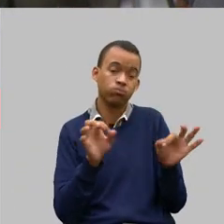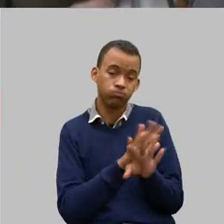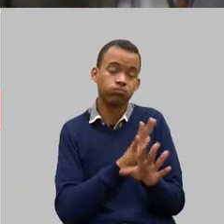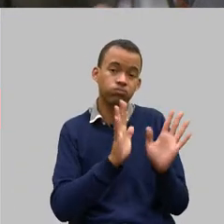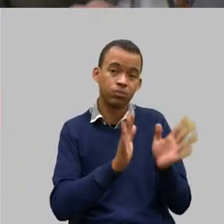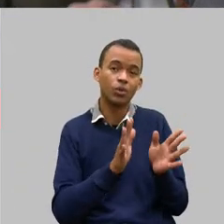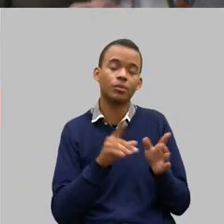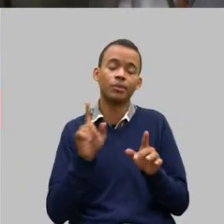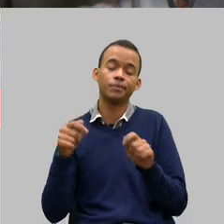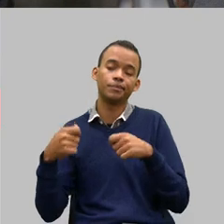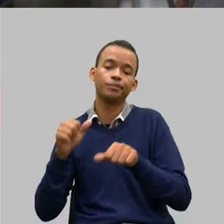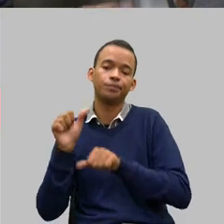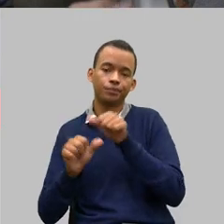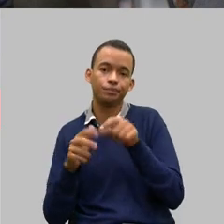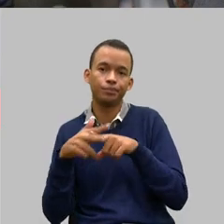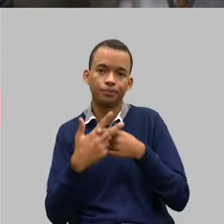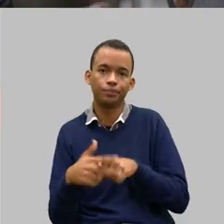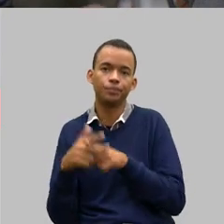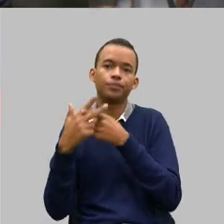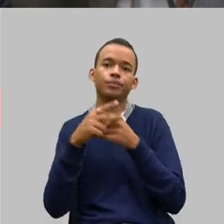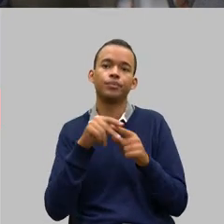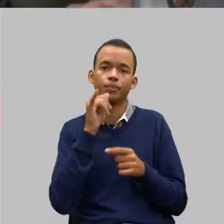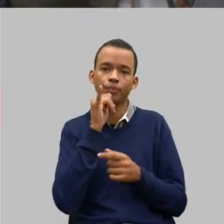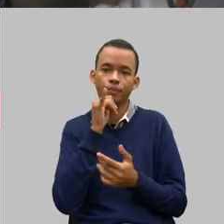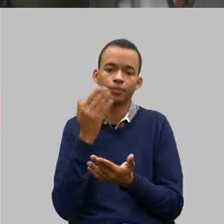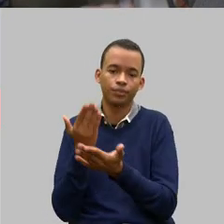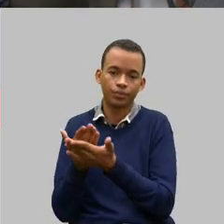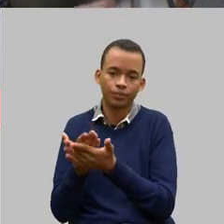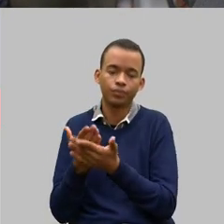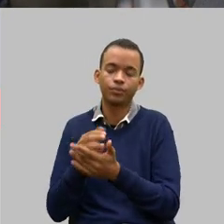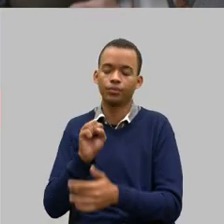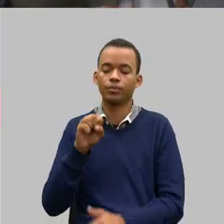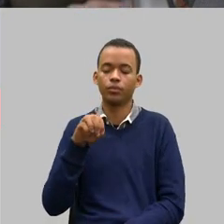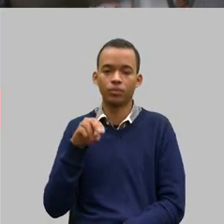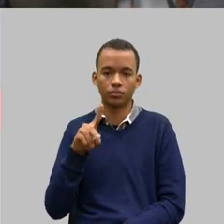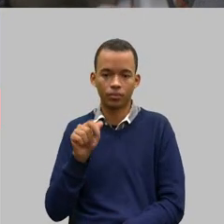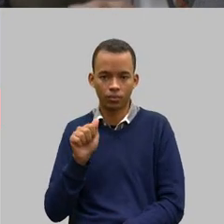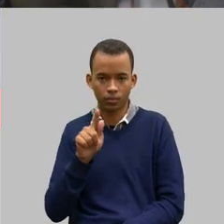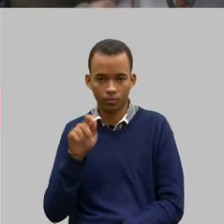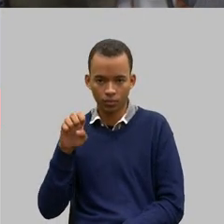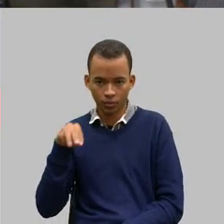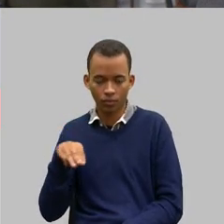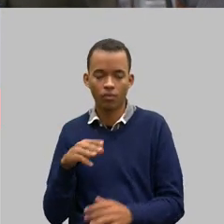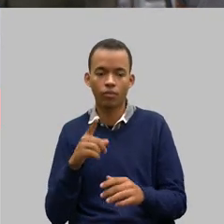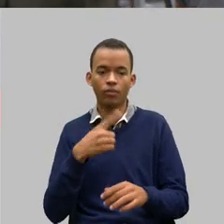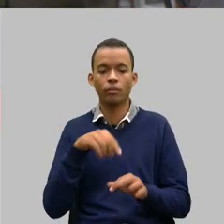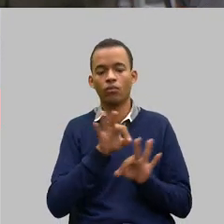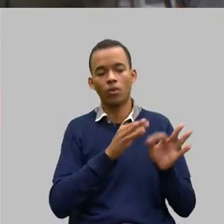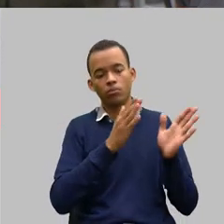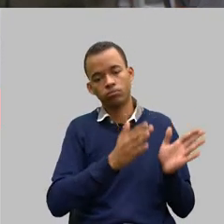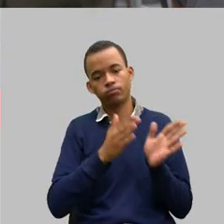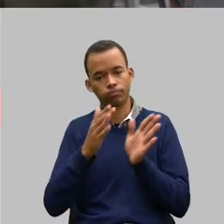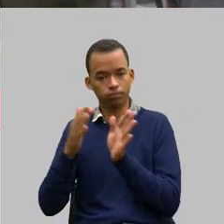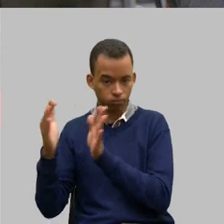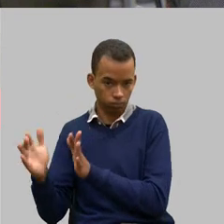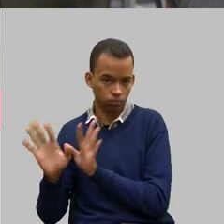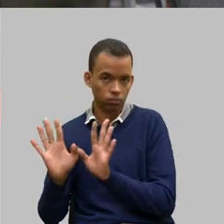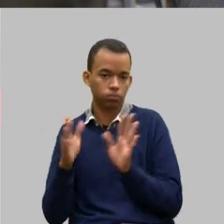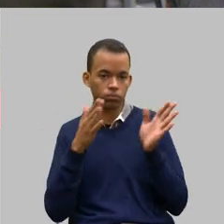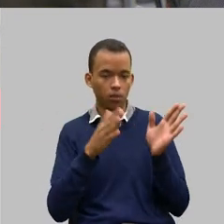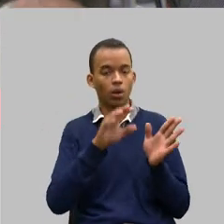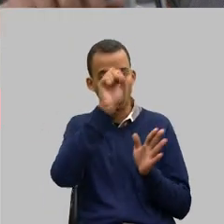por por adequações por exemplo tivemos que fazer estudo de sondagem então e a gente tá trabalhando por bloco então então no sul de Minas a gente espera